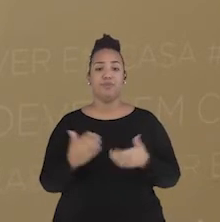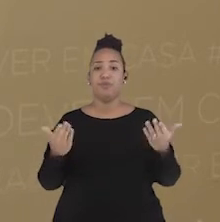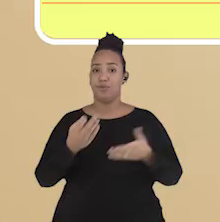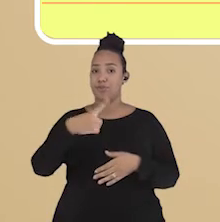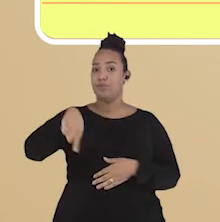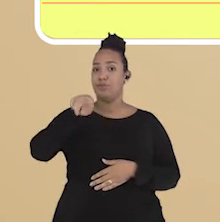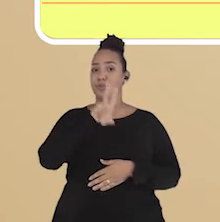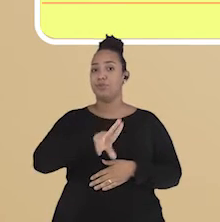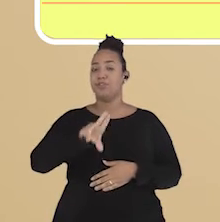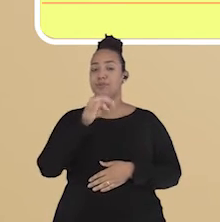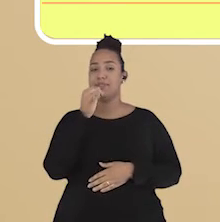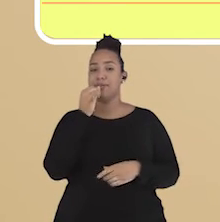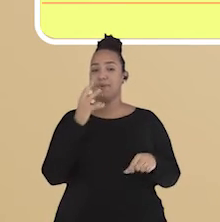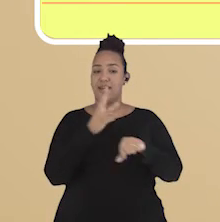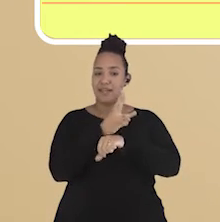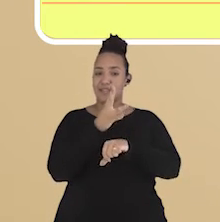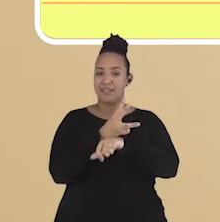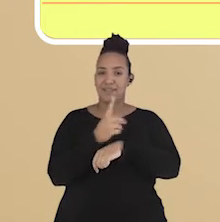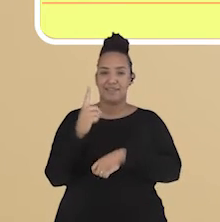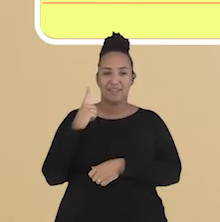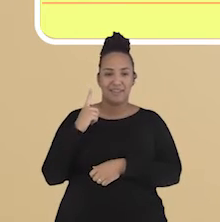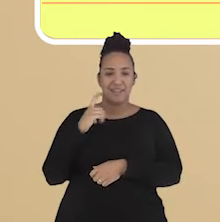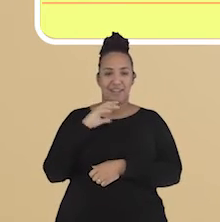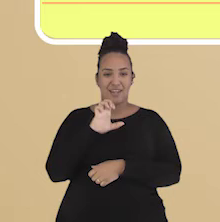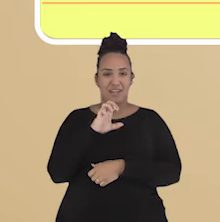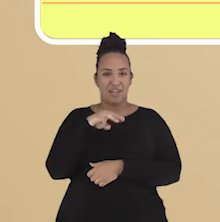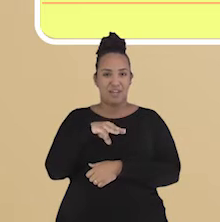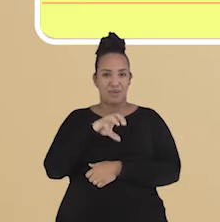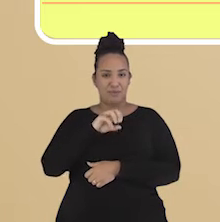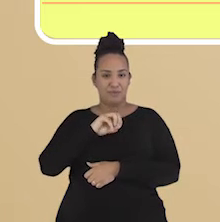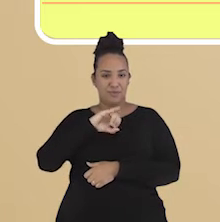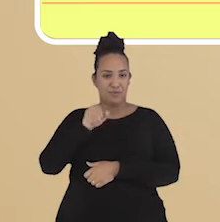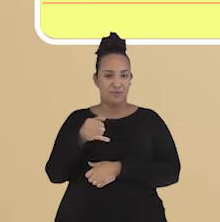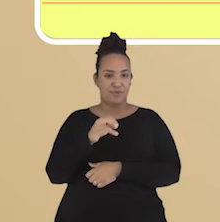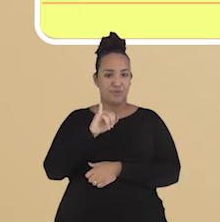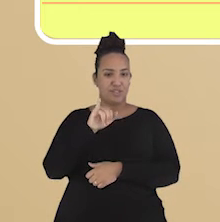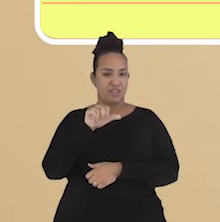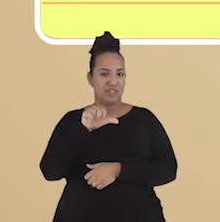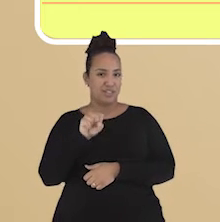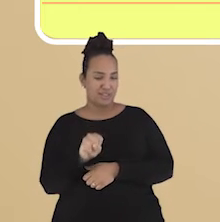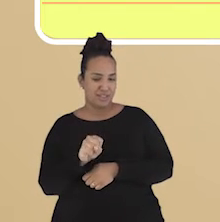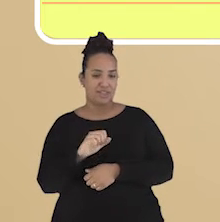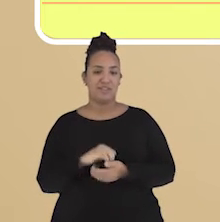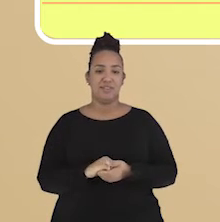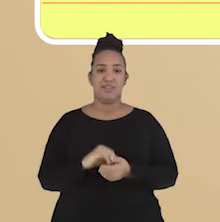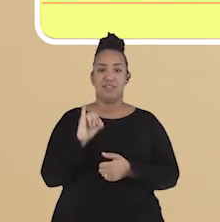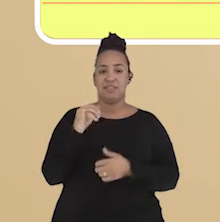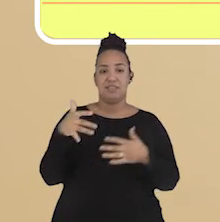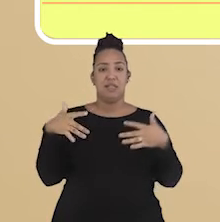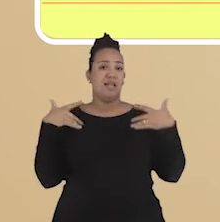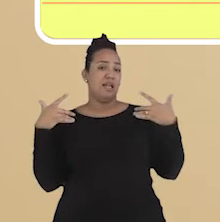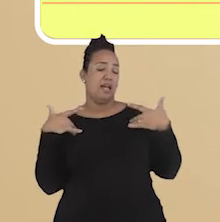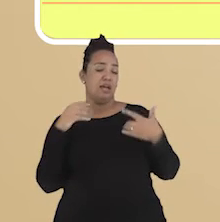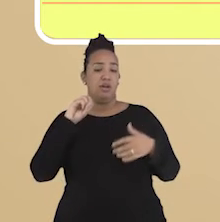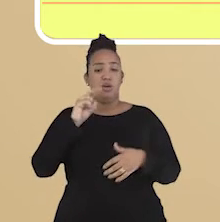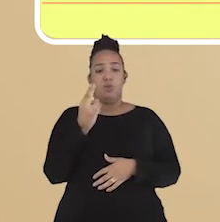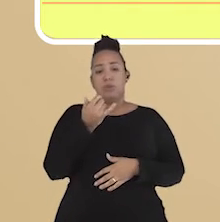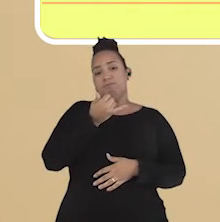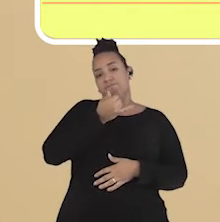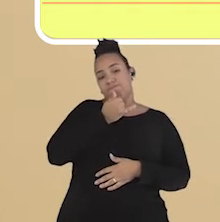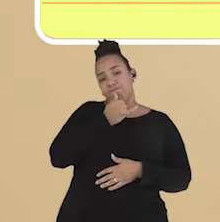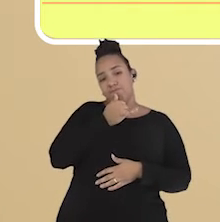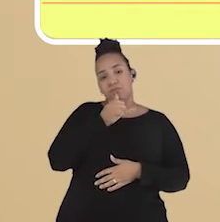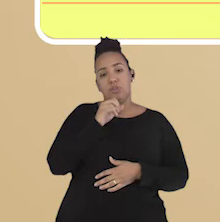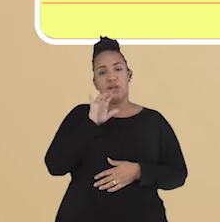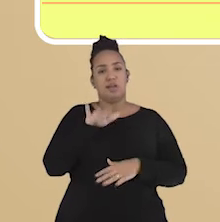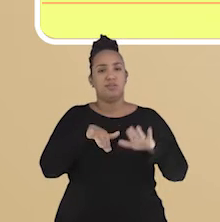vidas. Hoje, a gente usa muito das famosas figurinhas no WhatsApp, os emojis para expressar o que queremos dizer. Quando a gente está